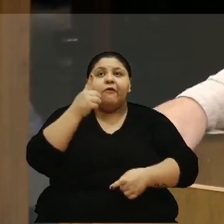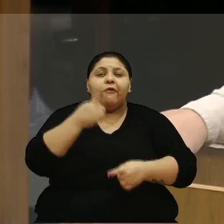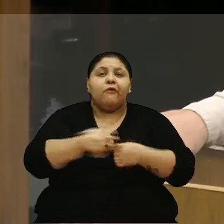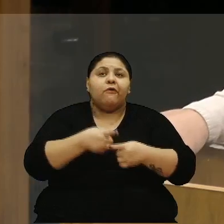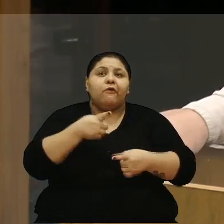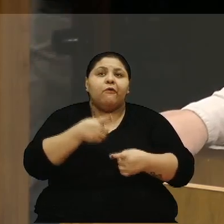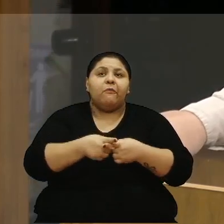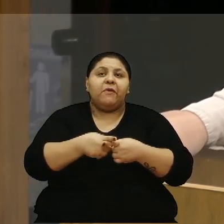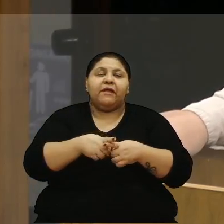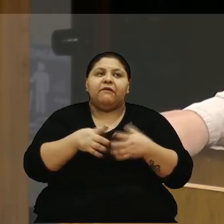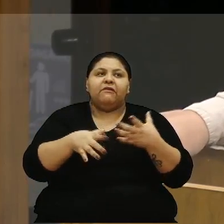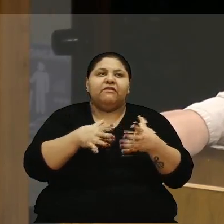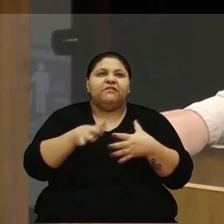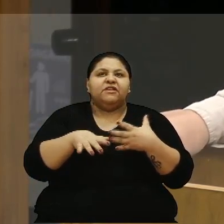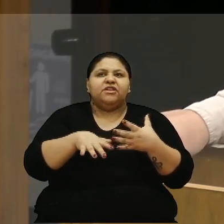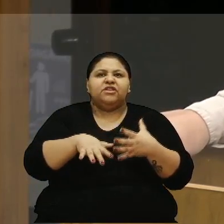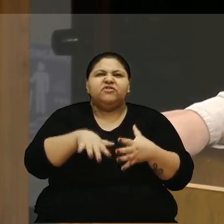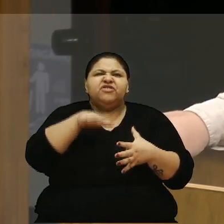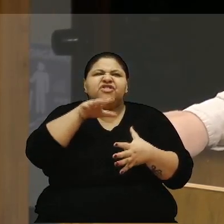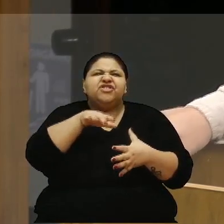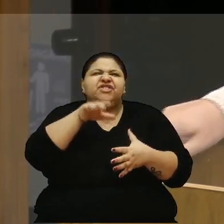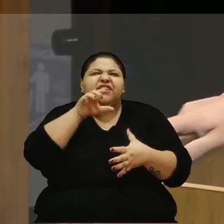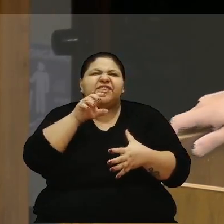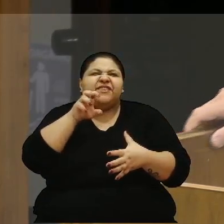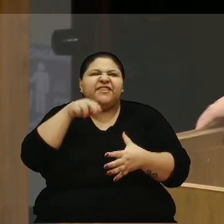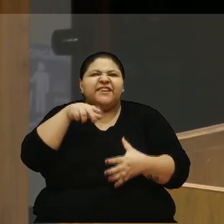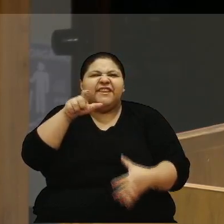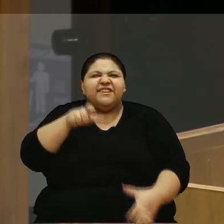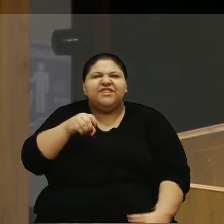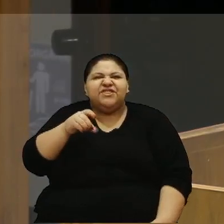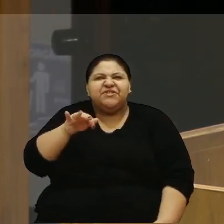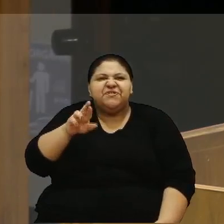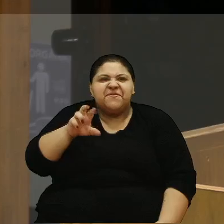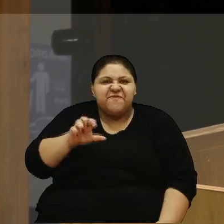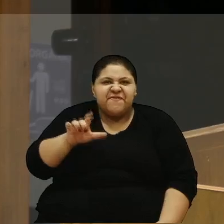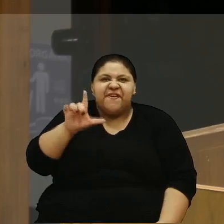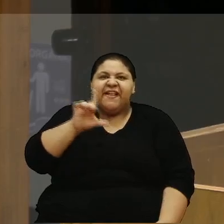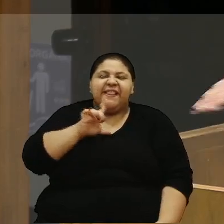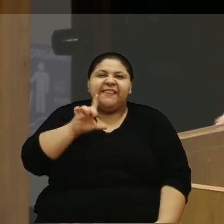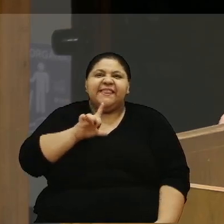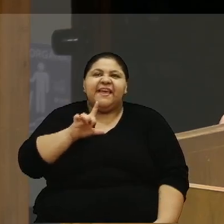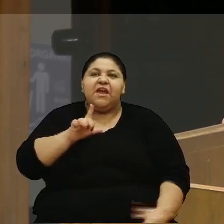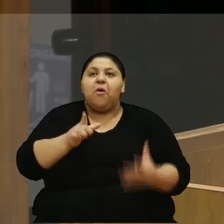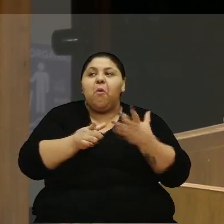enxofre danado, porque tem a mania